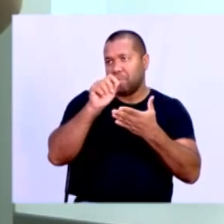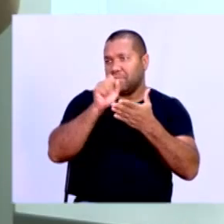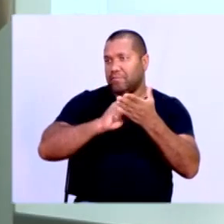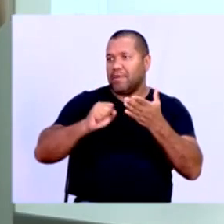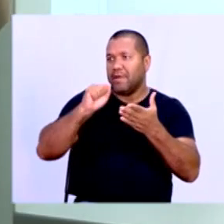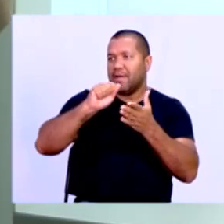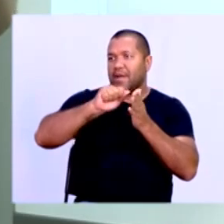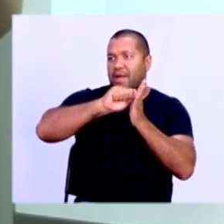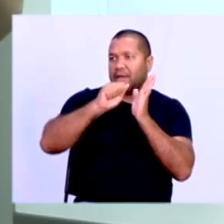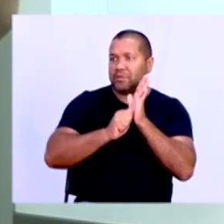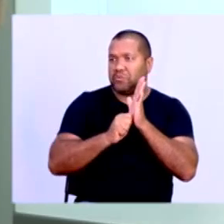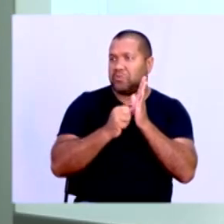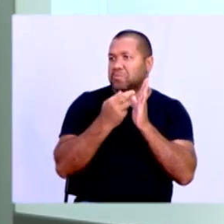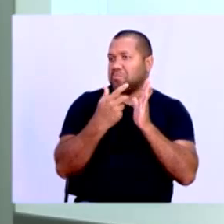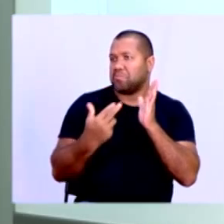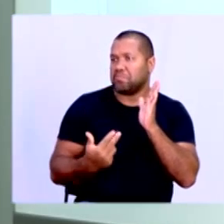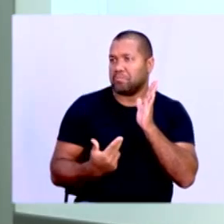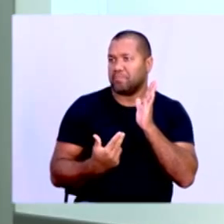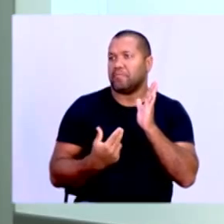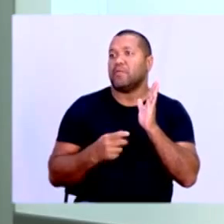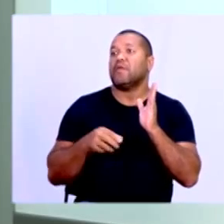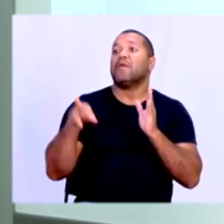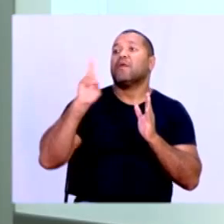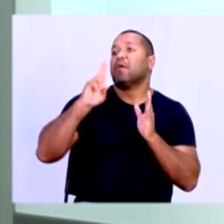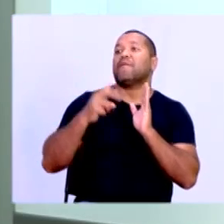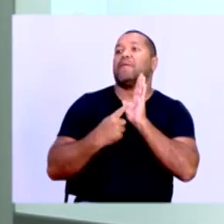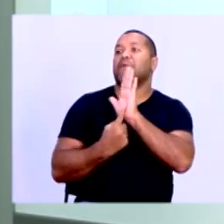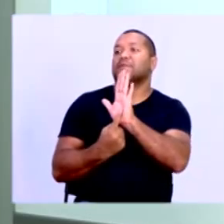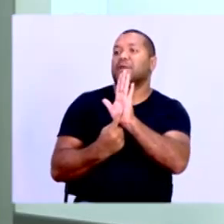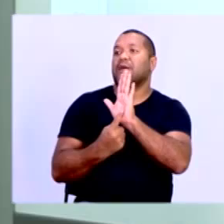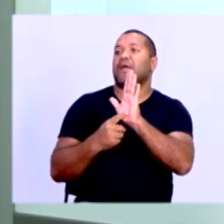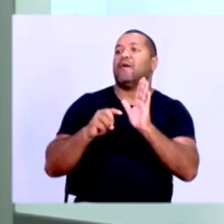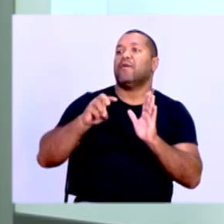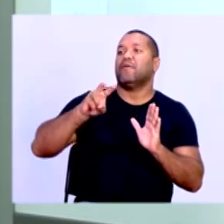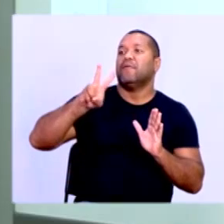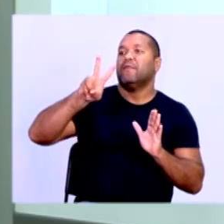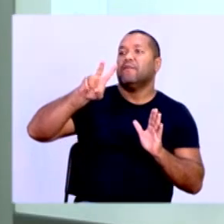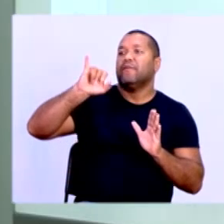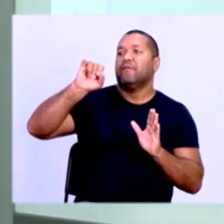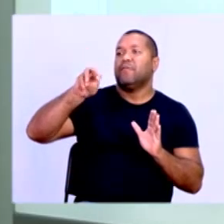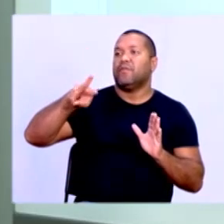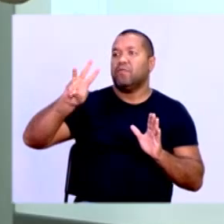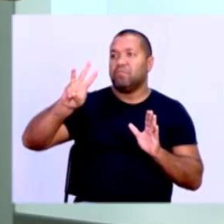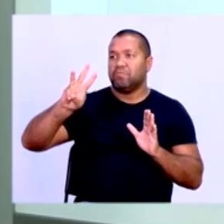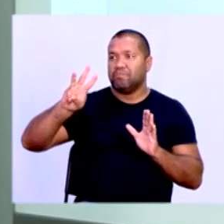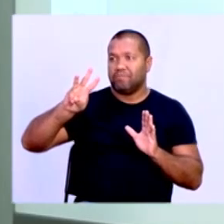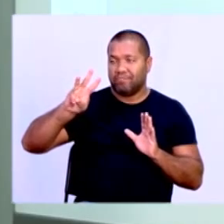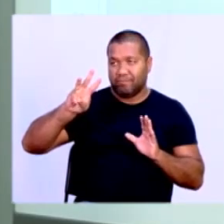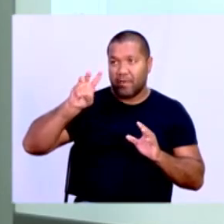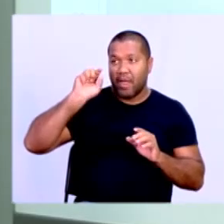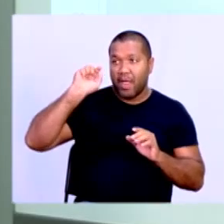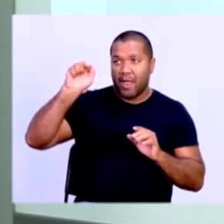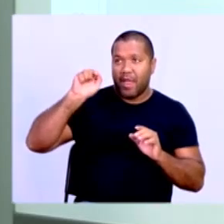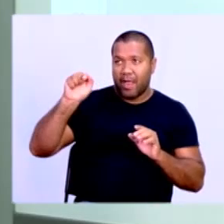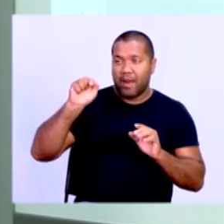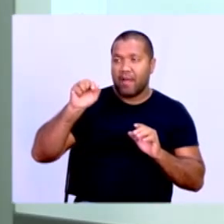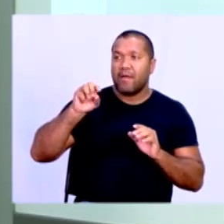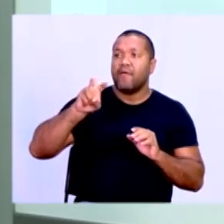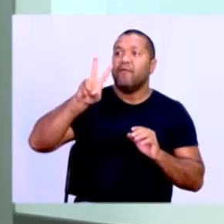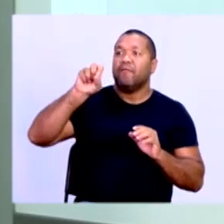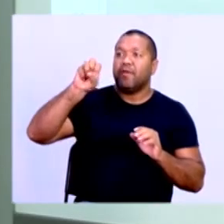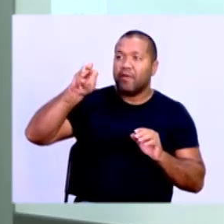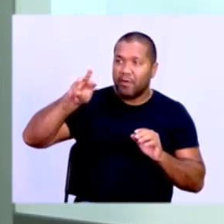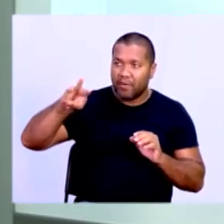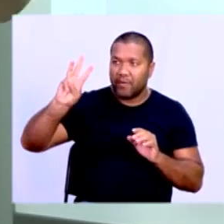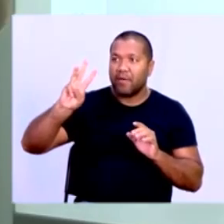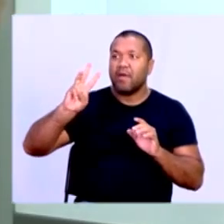alguma coisa, quem vai mostrar essa informação para você é a view. A view é que vai com a view é que eu vou poder